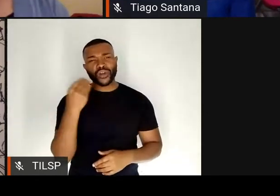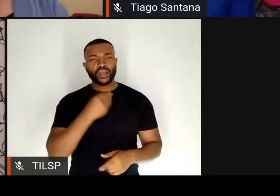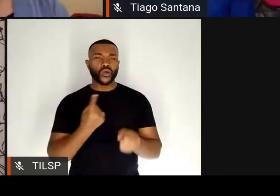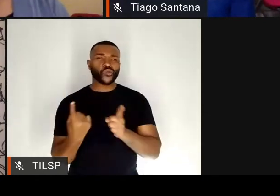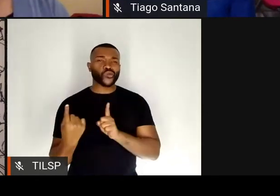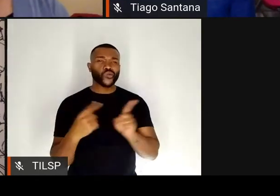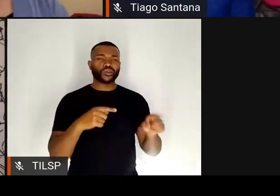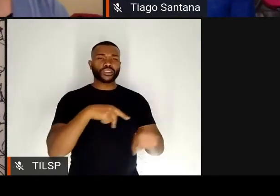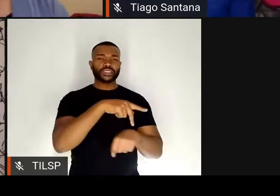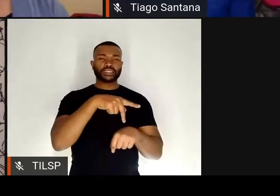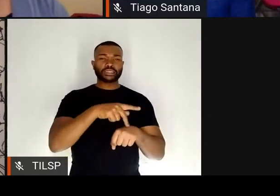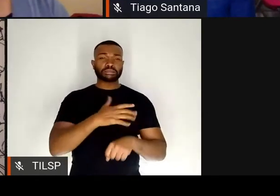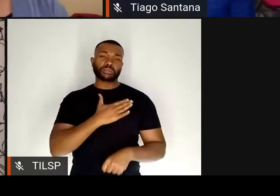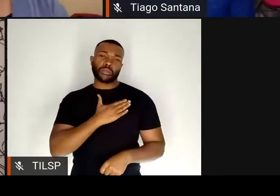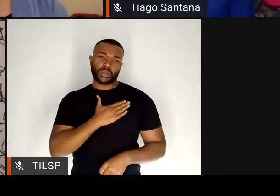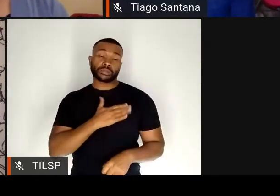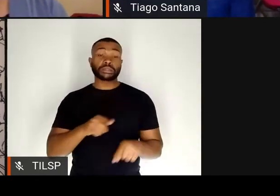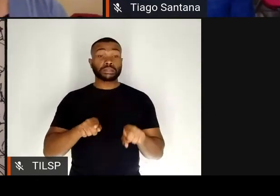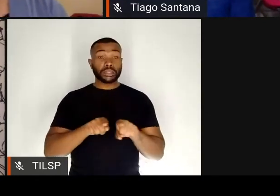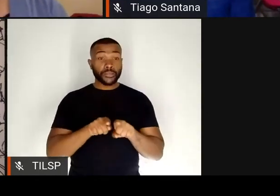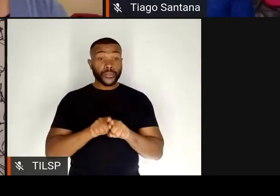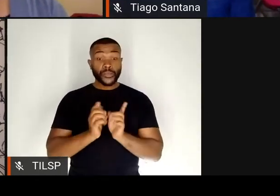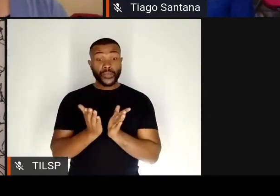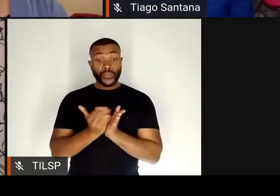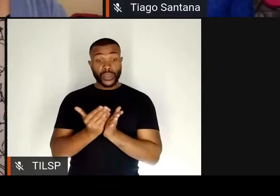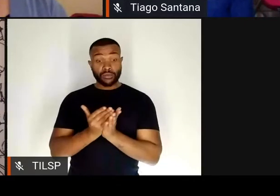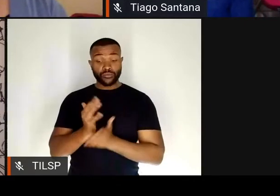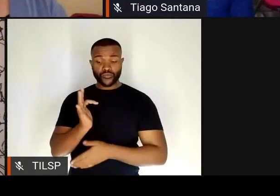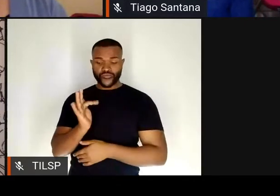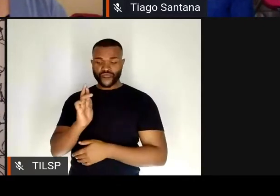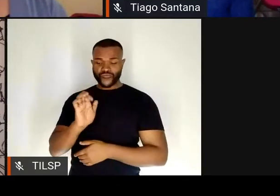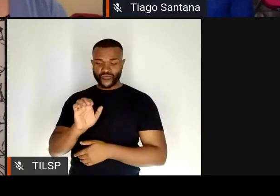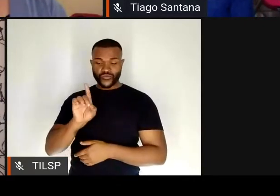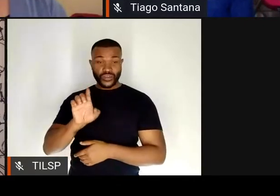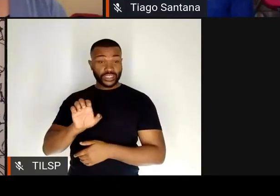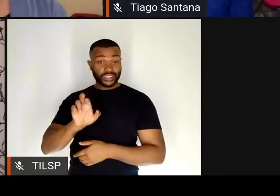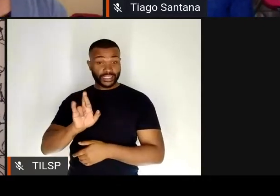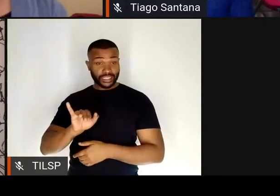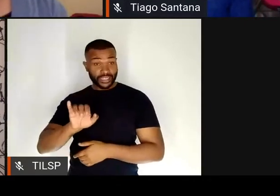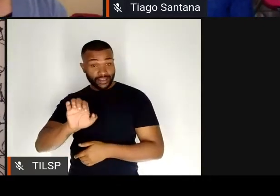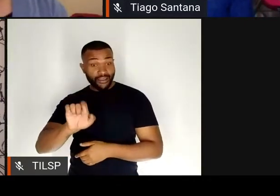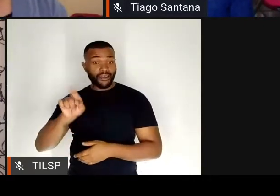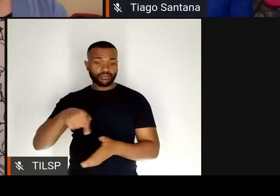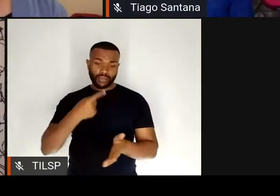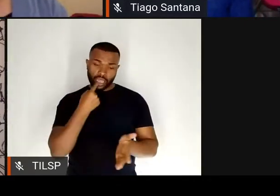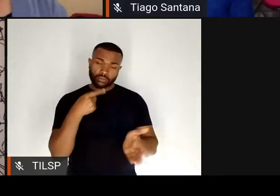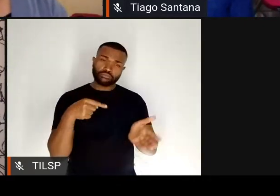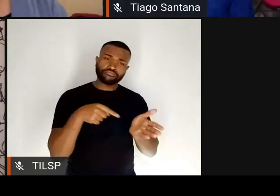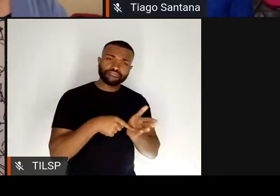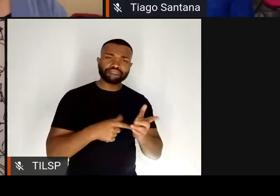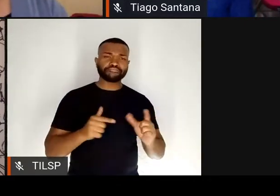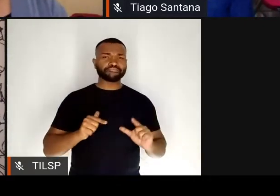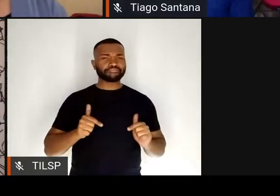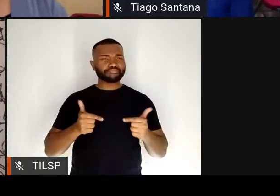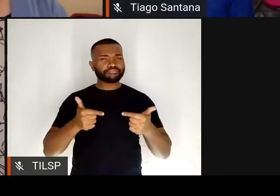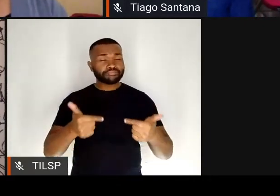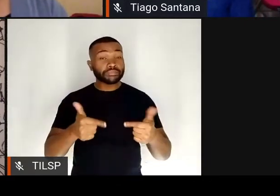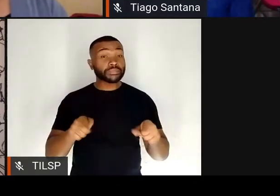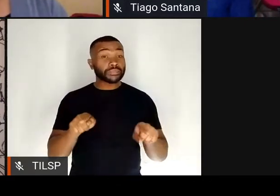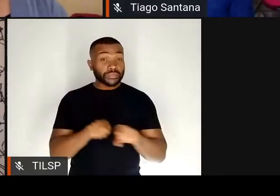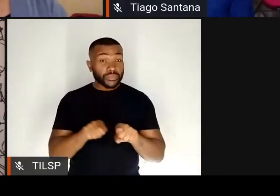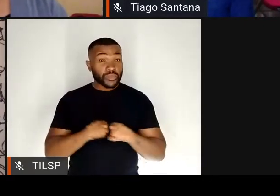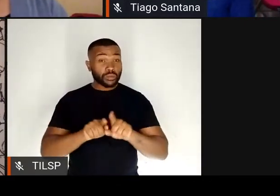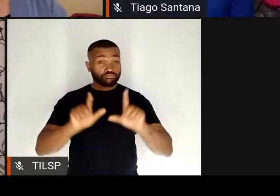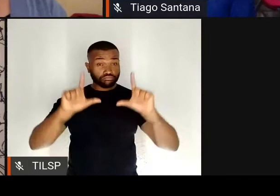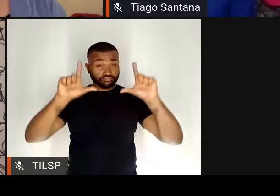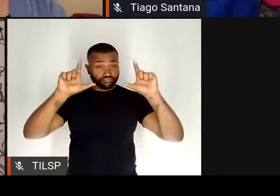assim como o livro do Friedrich foi uma tentativa de denúncia das barbaridades da guerra, também esse fotojornalismo que a